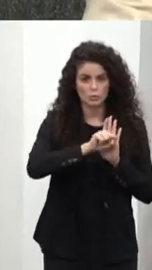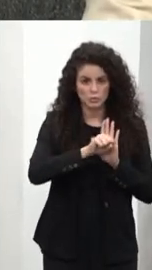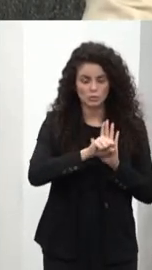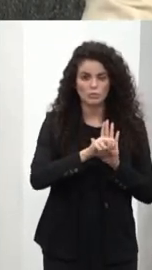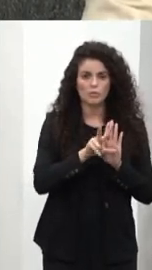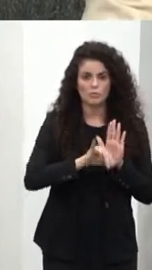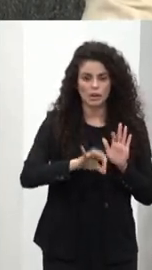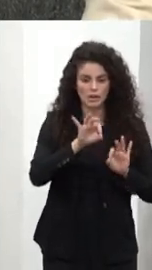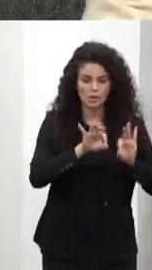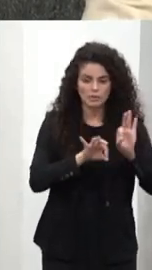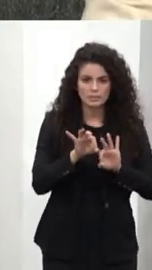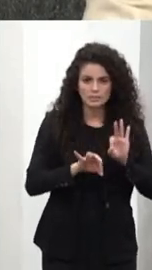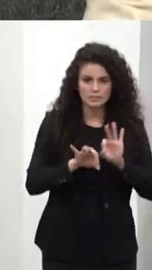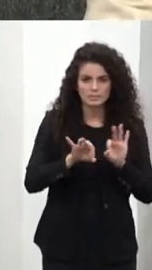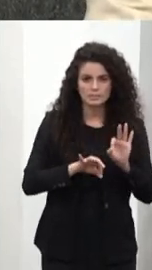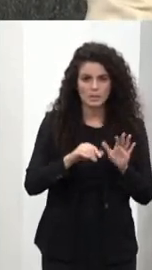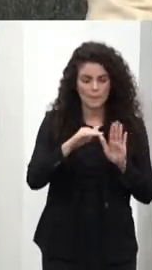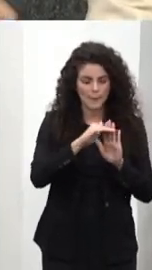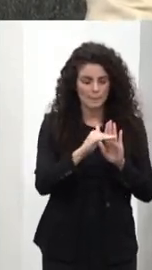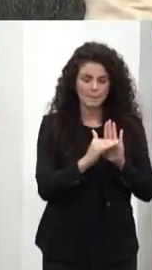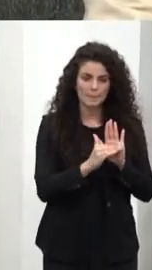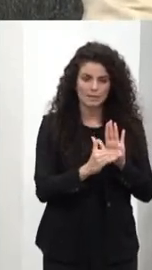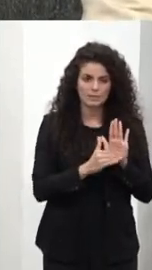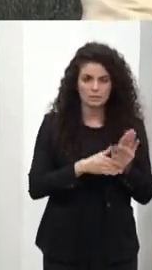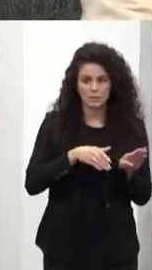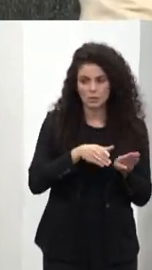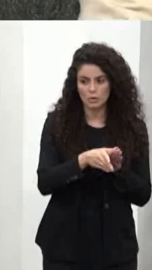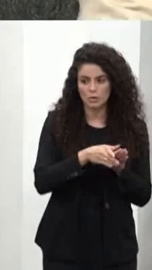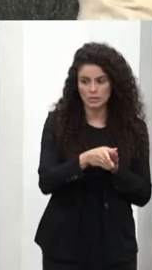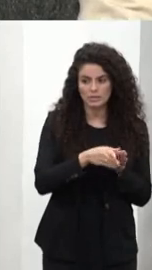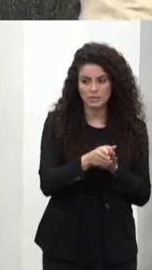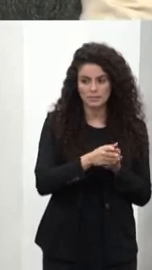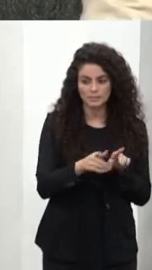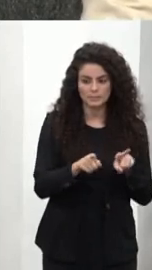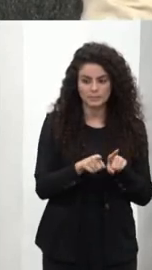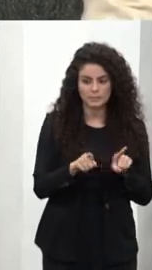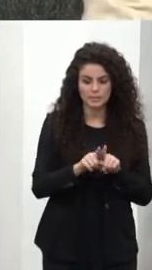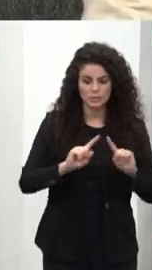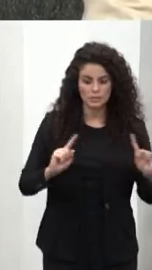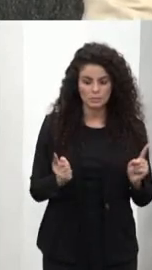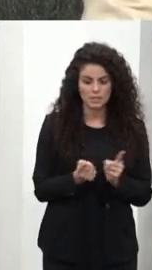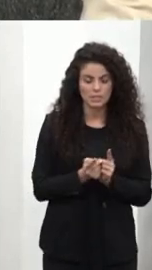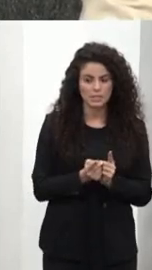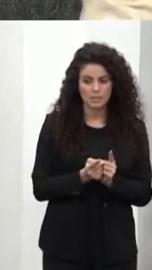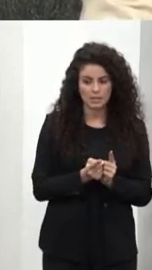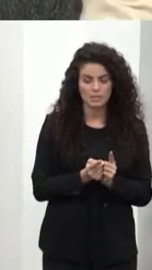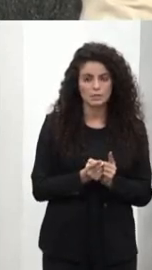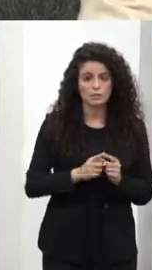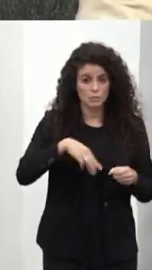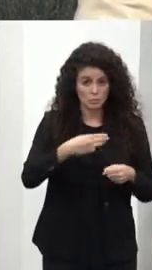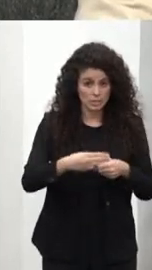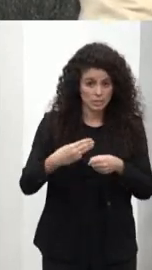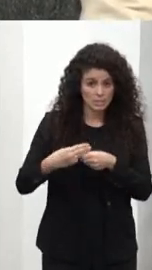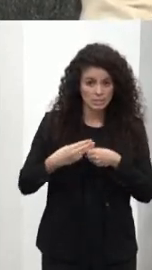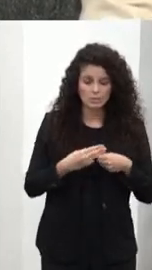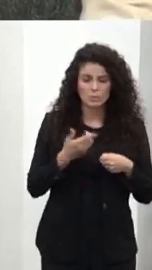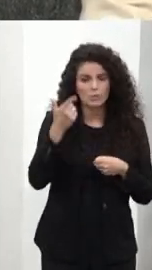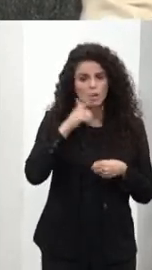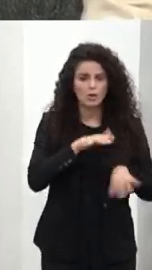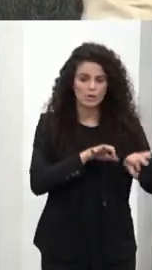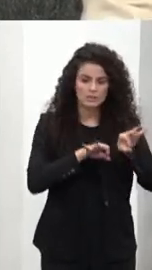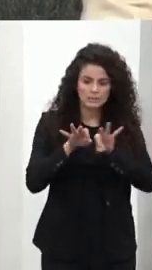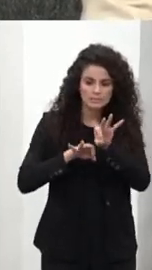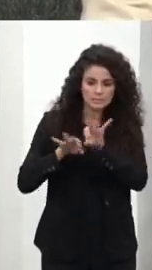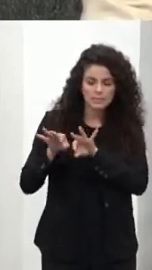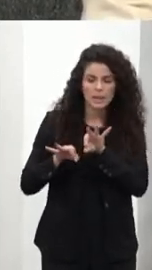cartilhas orientadoras Então essa provocação dos pequenos municípios Camila a gente quer dar alguns kits disponibilizar na verdade